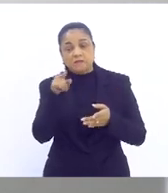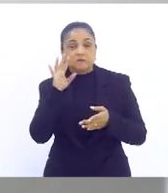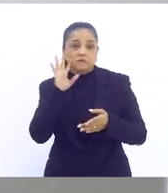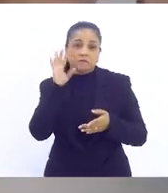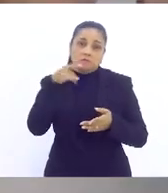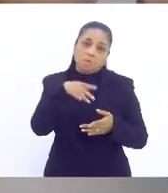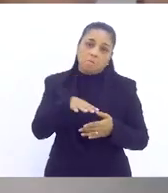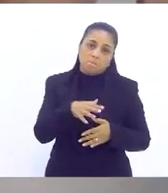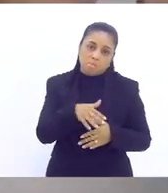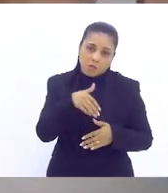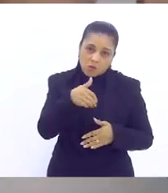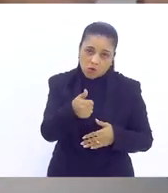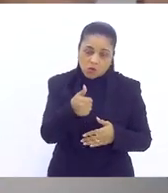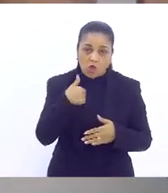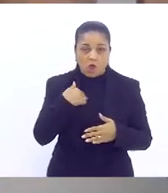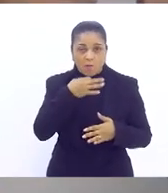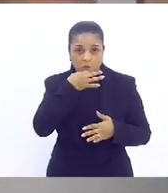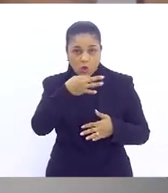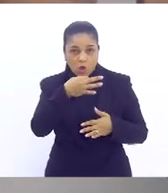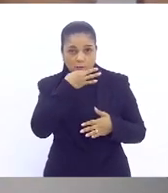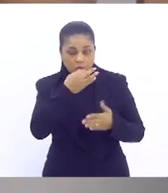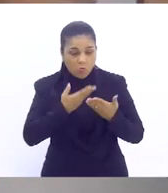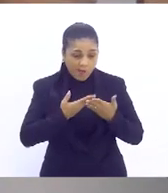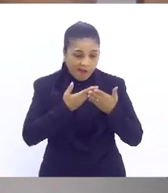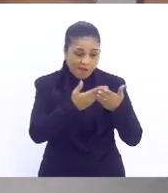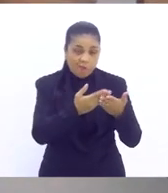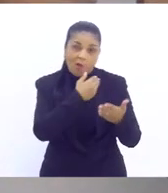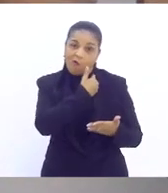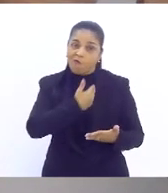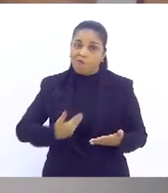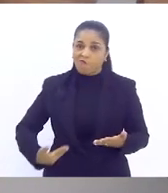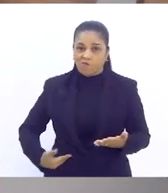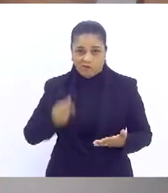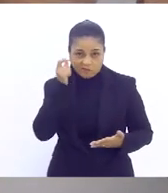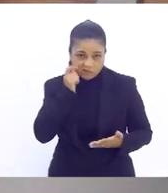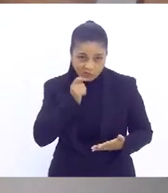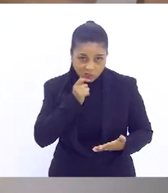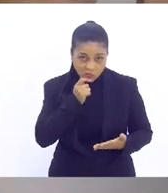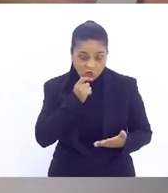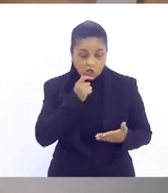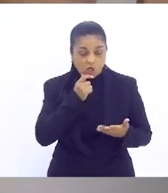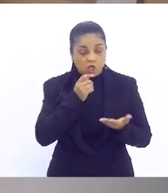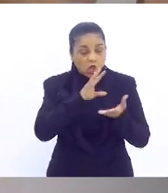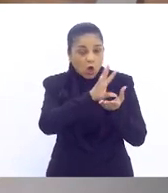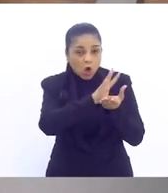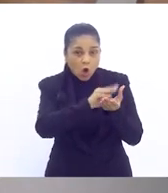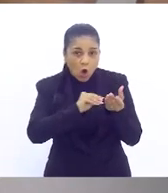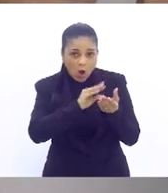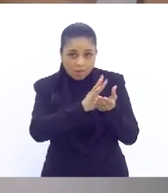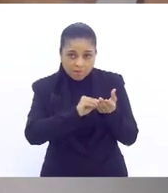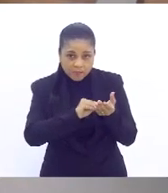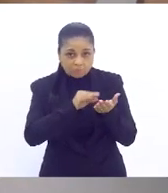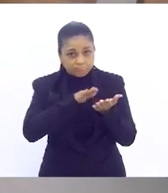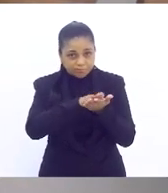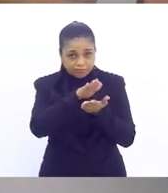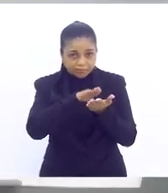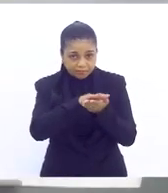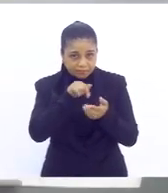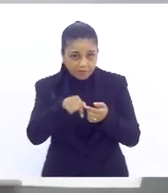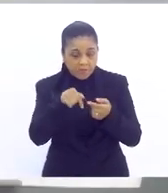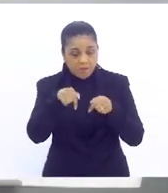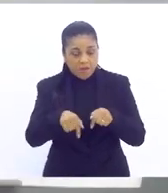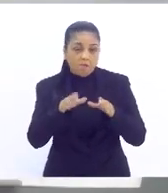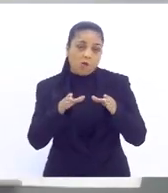aí acho que o ideal Na minha opinião seria encaminhar o governador e mandar uma cópia para cá Porque a gente também através